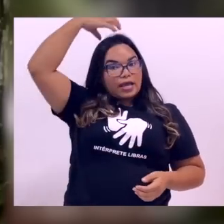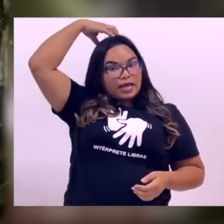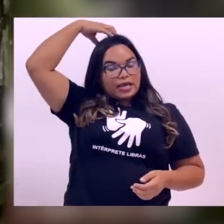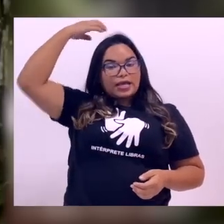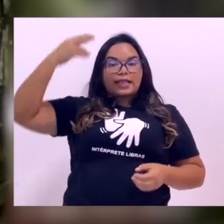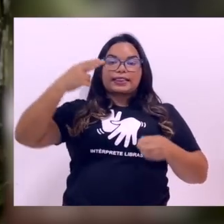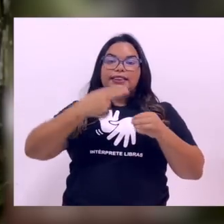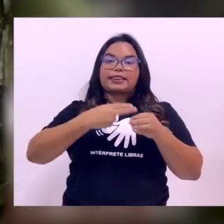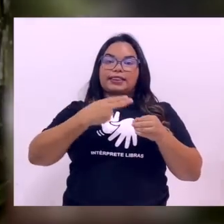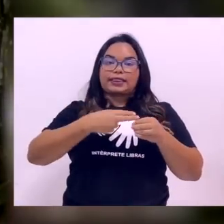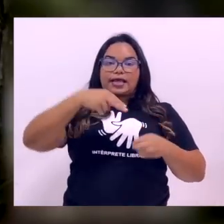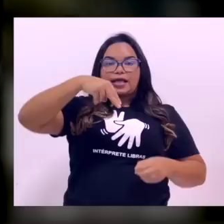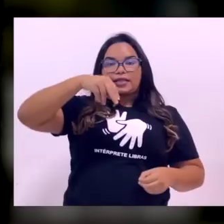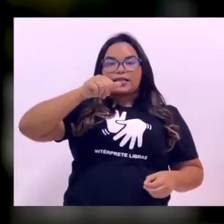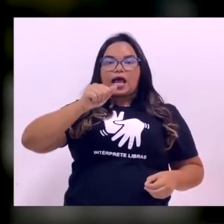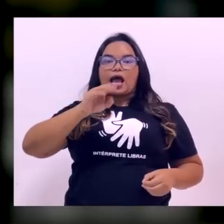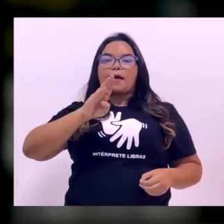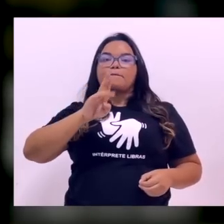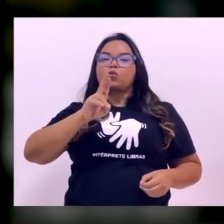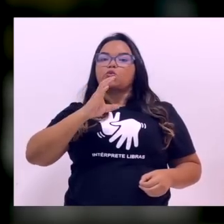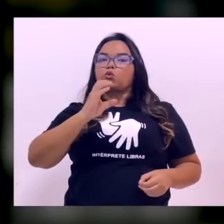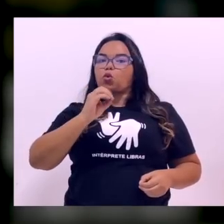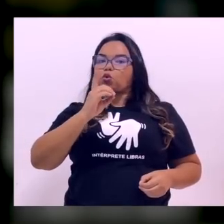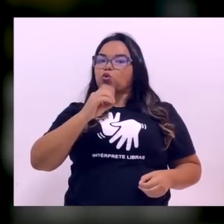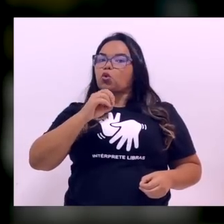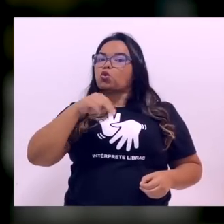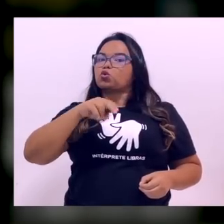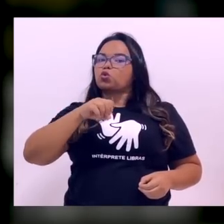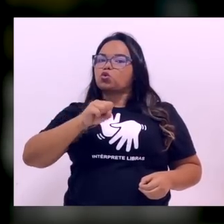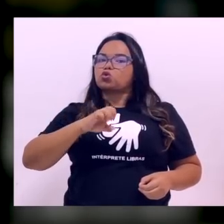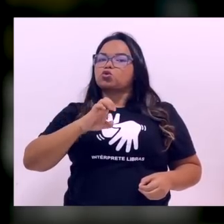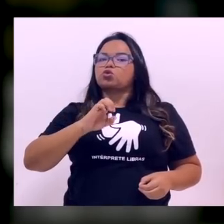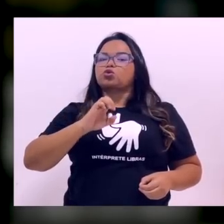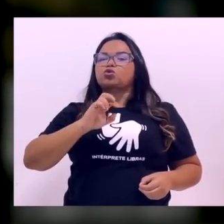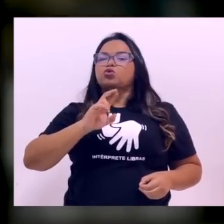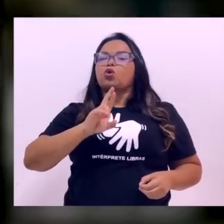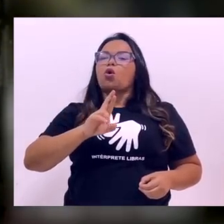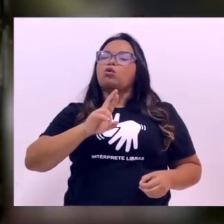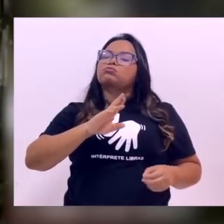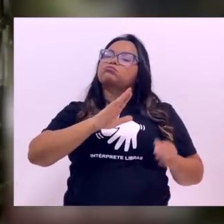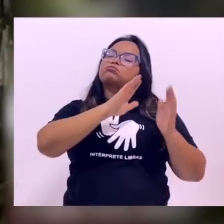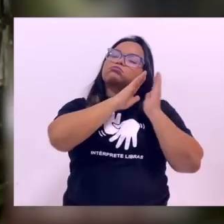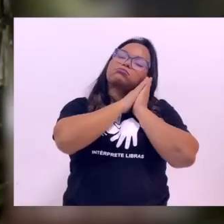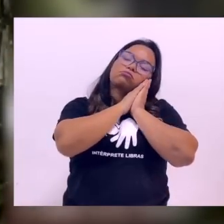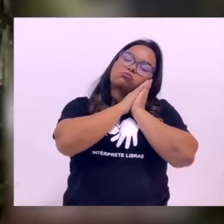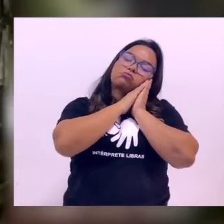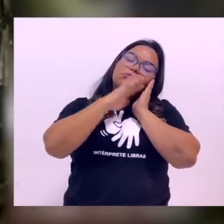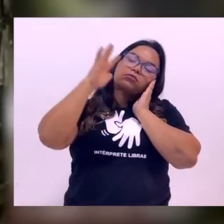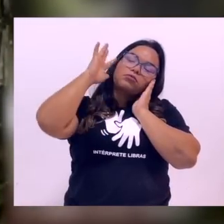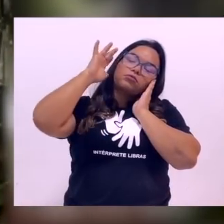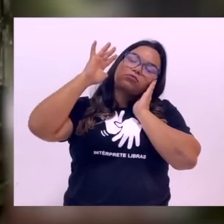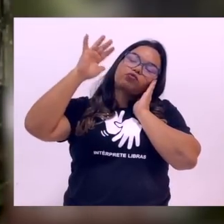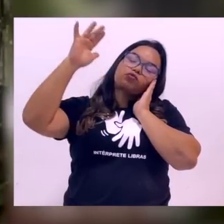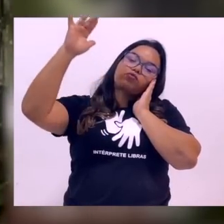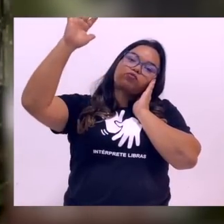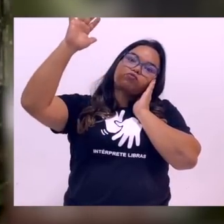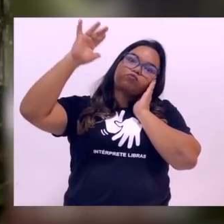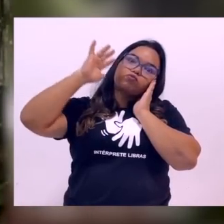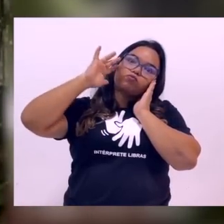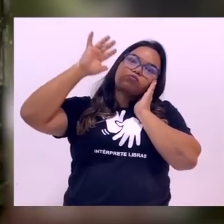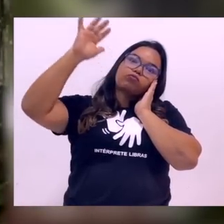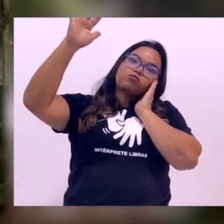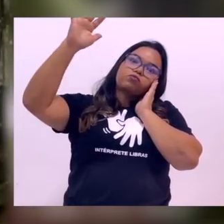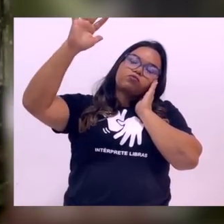um sonho, e nesse sonho, ele sonha com certos acontecimentos que vão se desenrolar. Mas ele